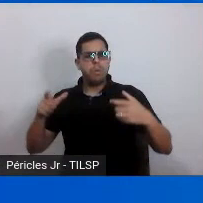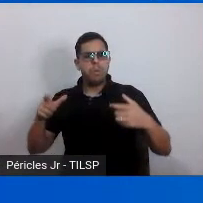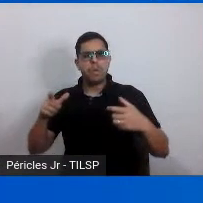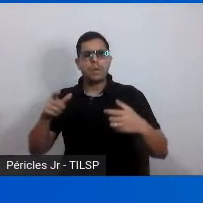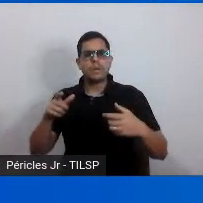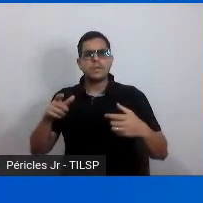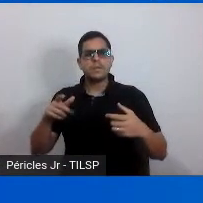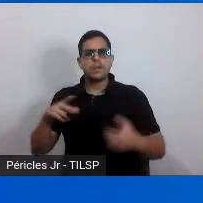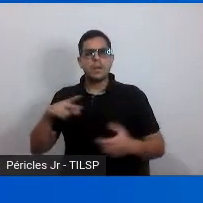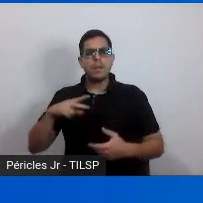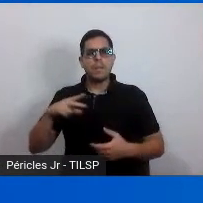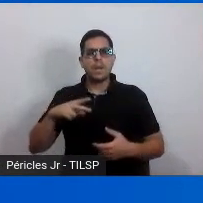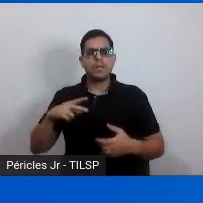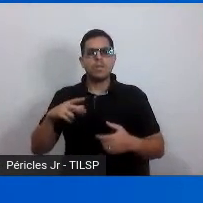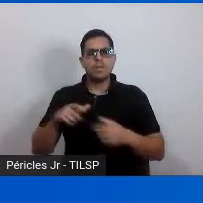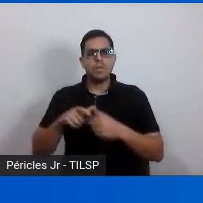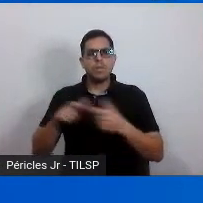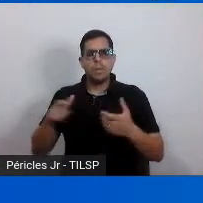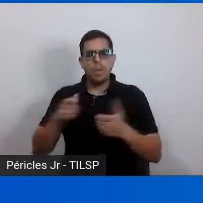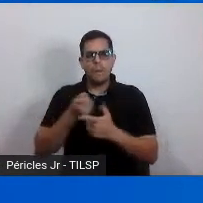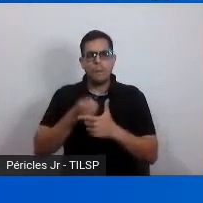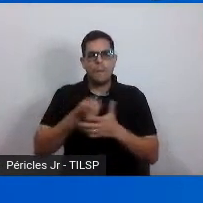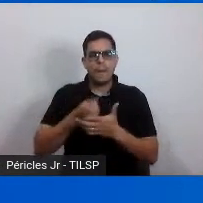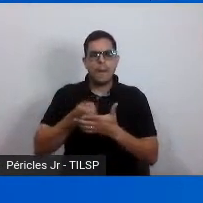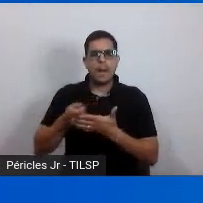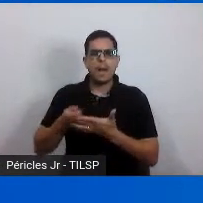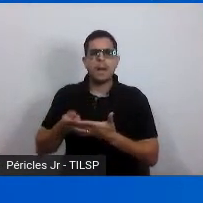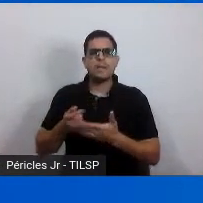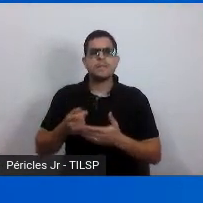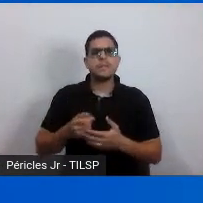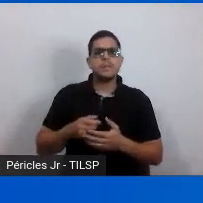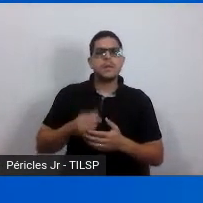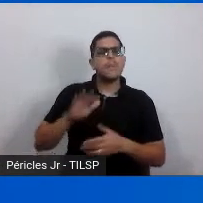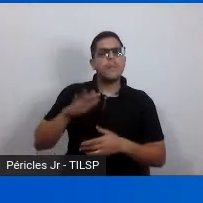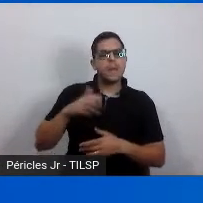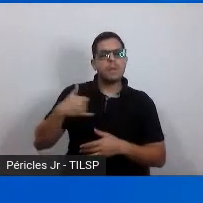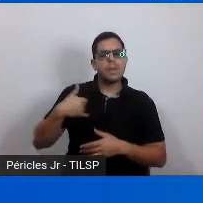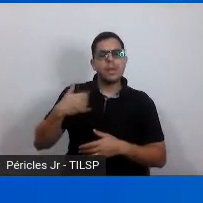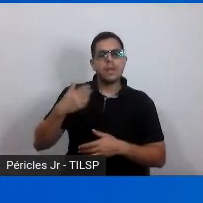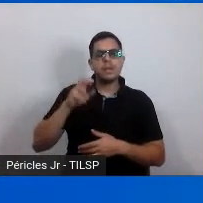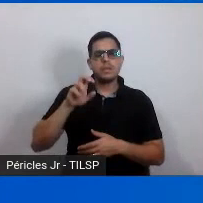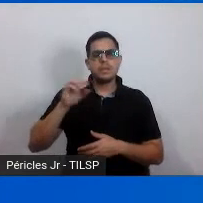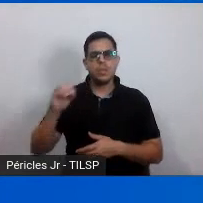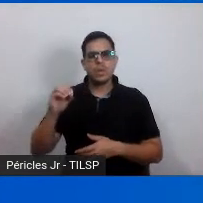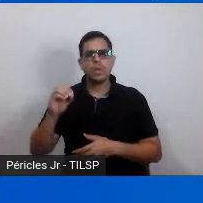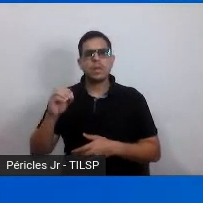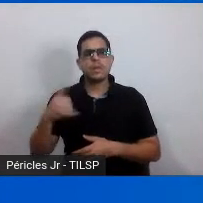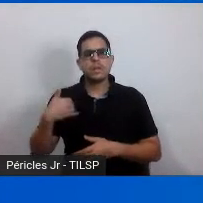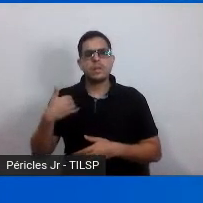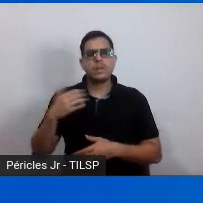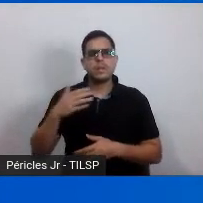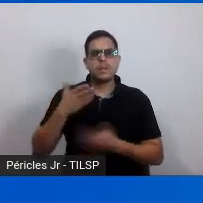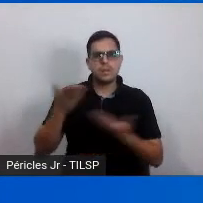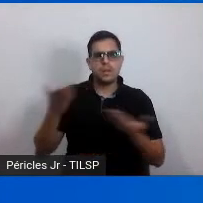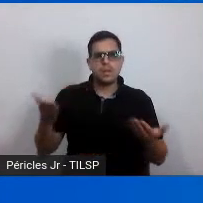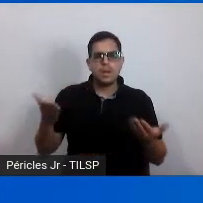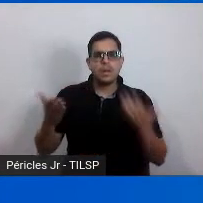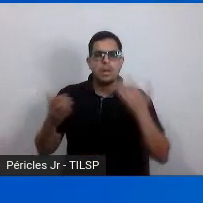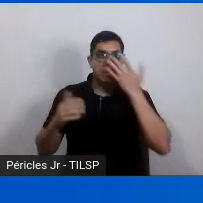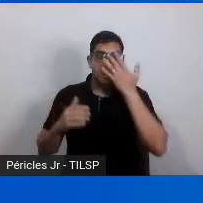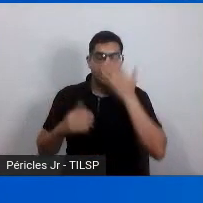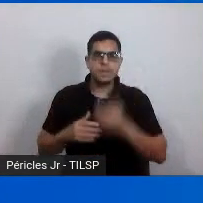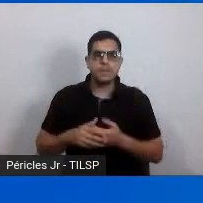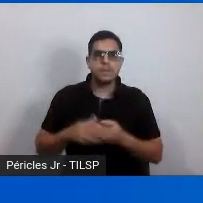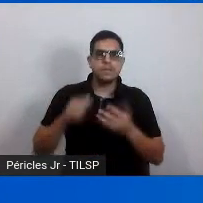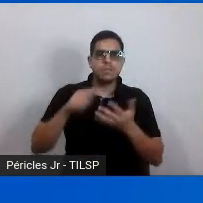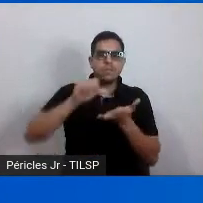50 anos atua em quatro camping e esses campos são polos também né Nós estamos em Maceió em quatro